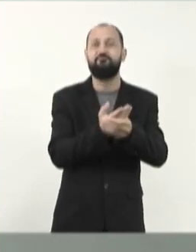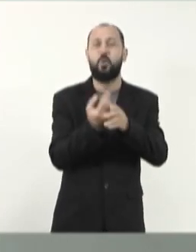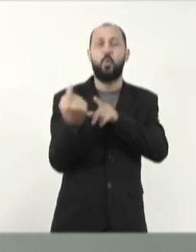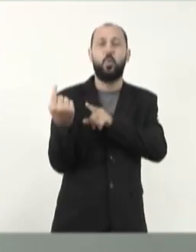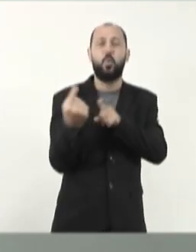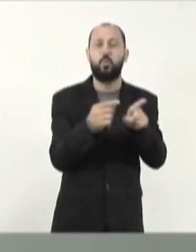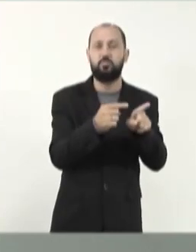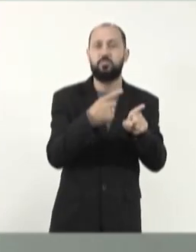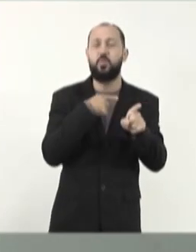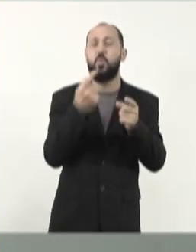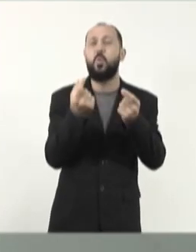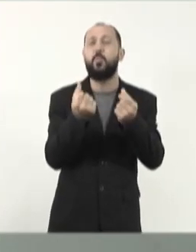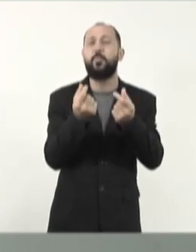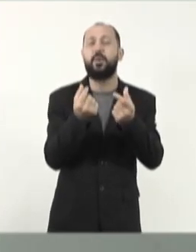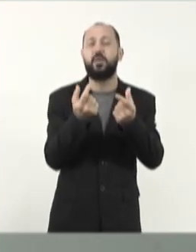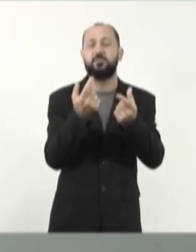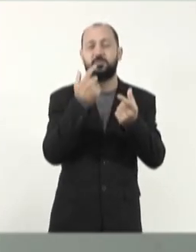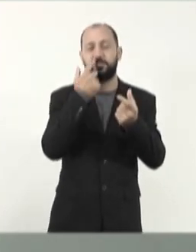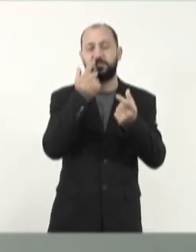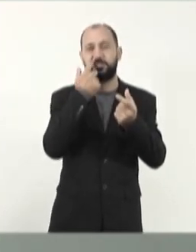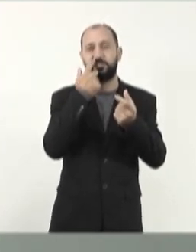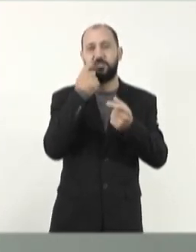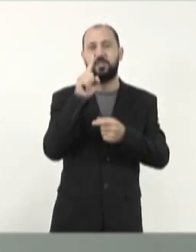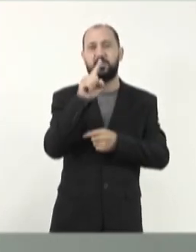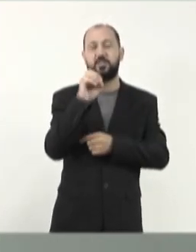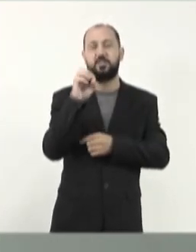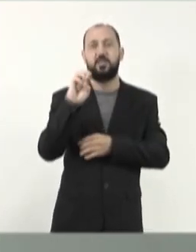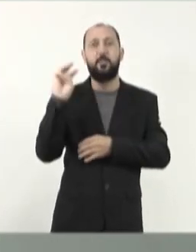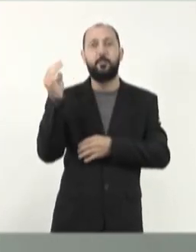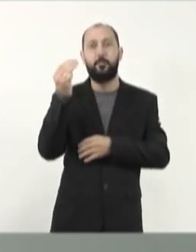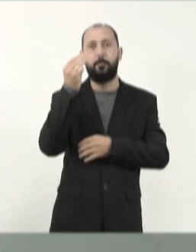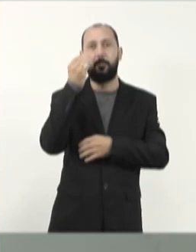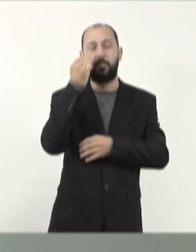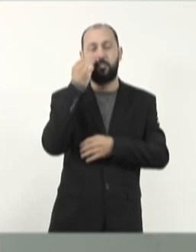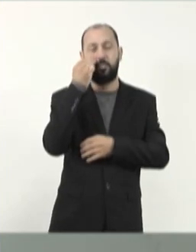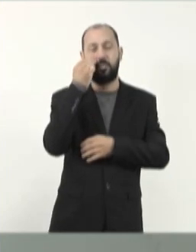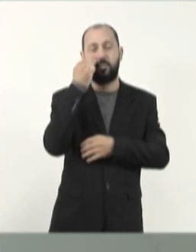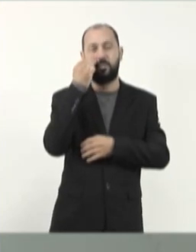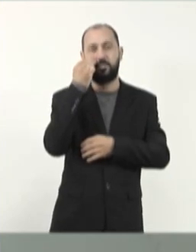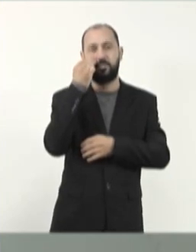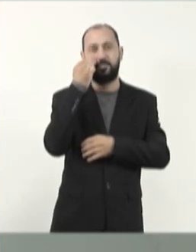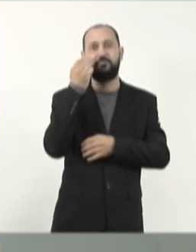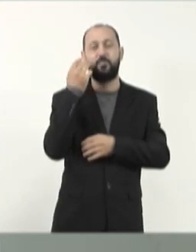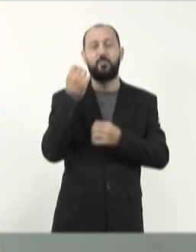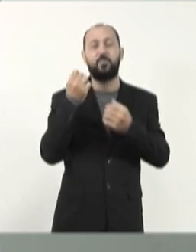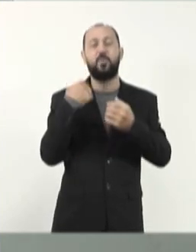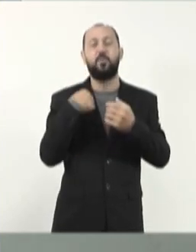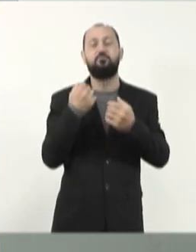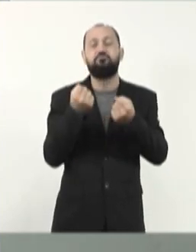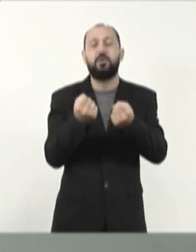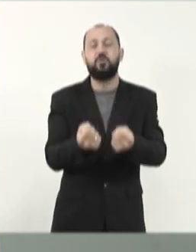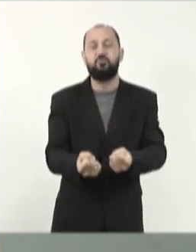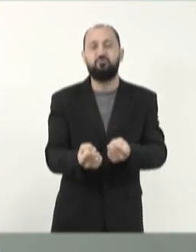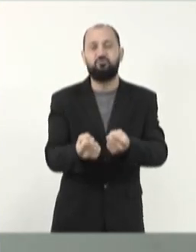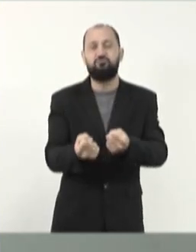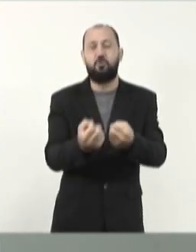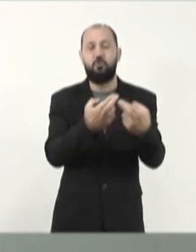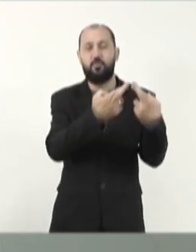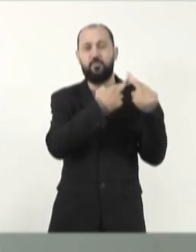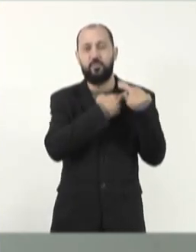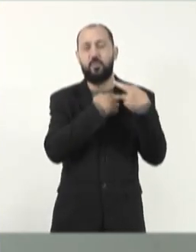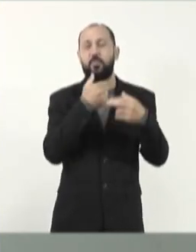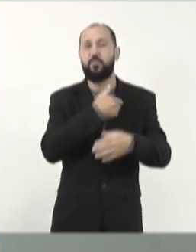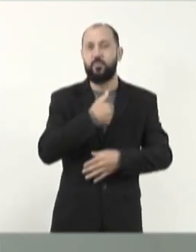deputado, a judicialização custou 100 milhões de reais aos cofres públicos de Mato Grosso do Sul. A proposta inicial era criar